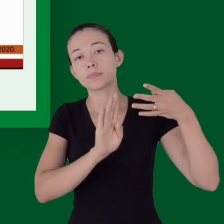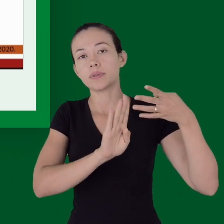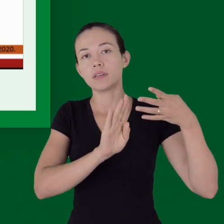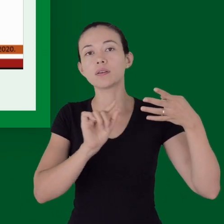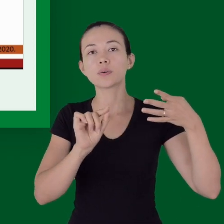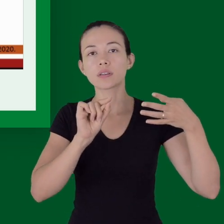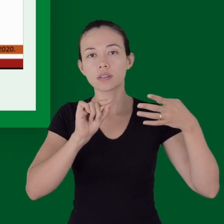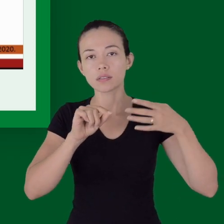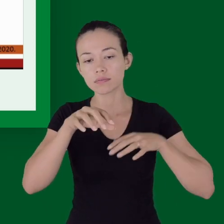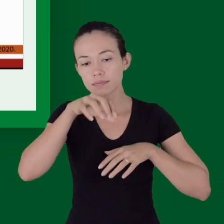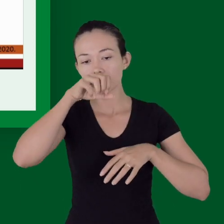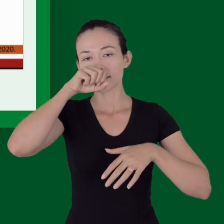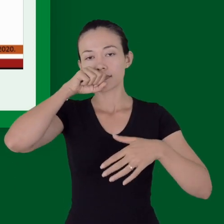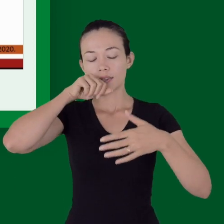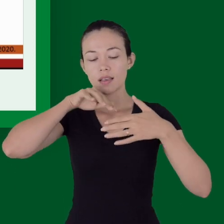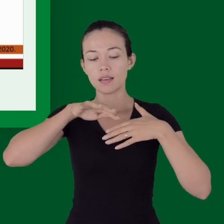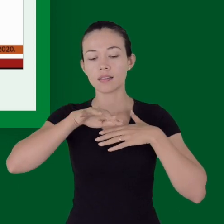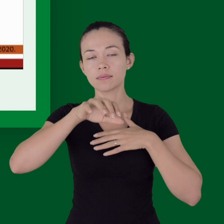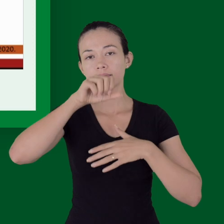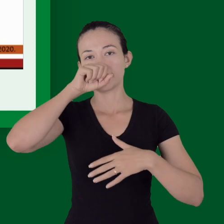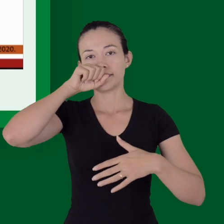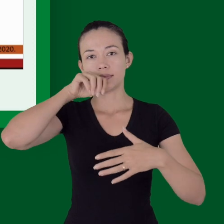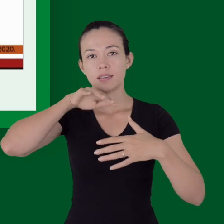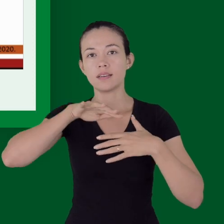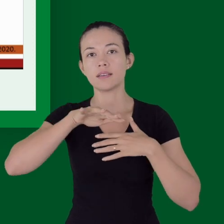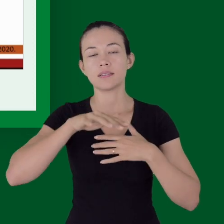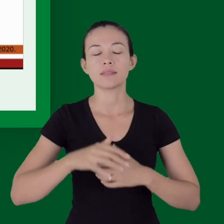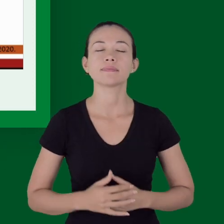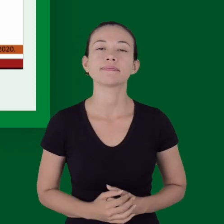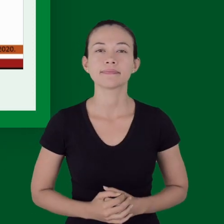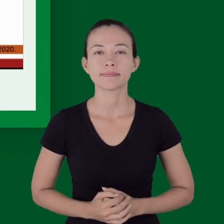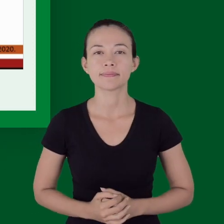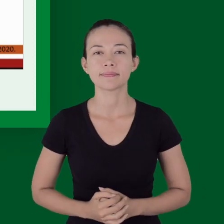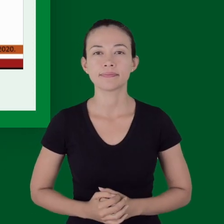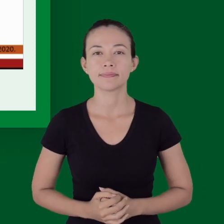da abertura da via aérea, a gente vai falar sobre a respiração.